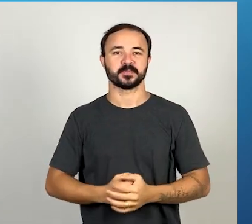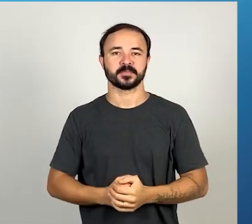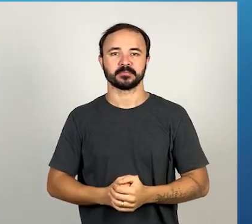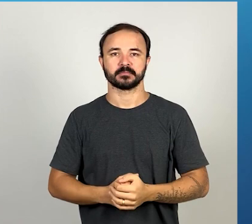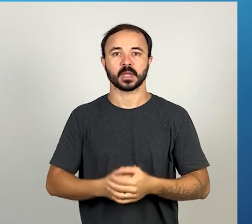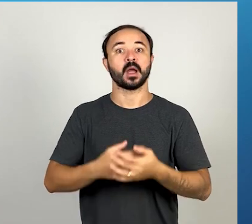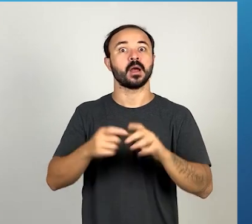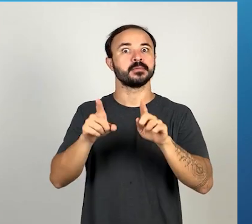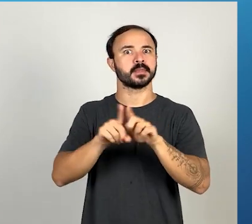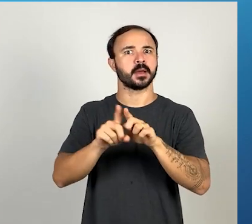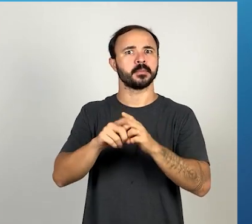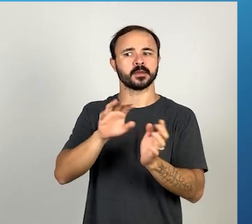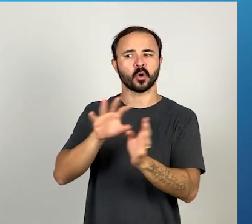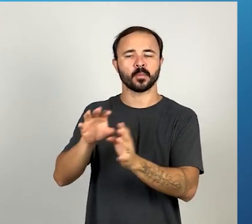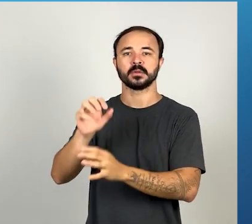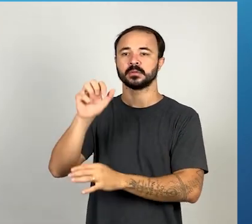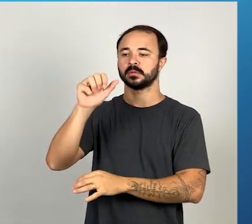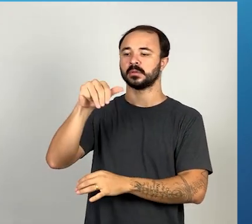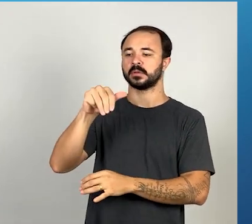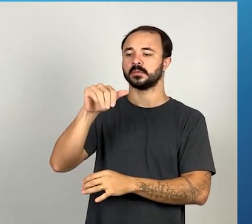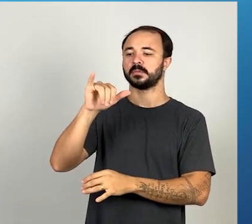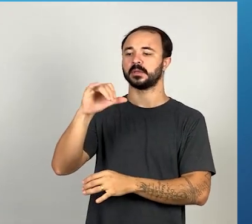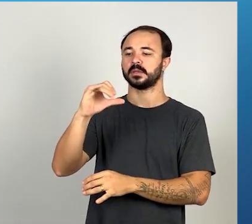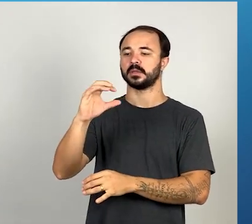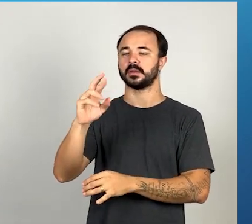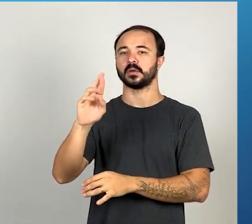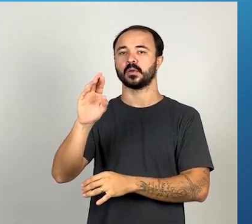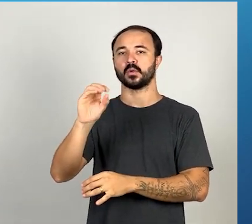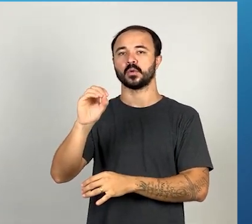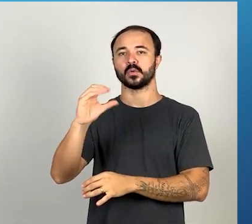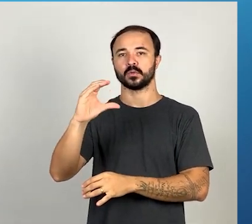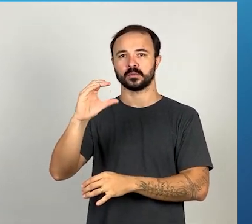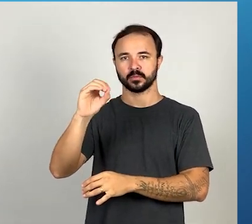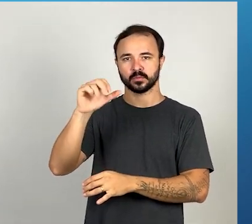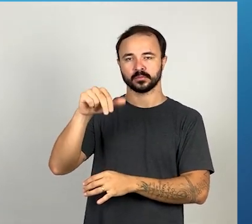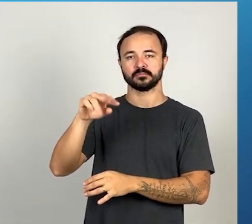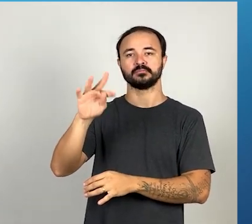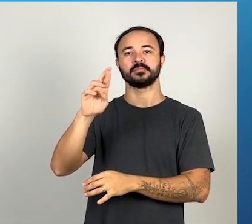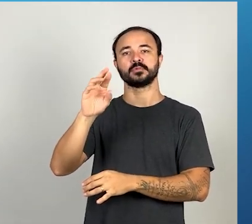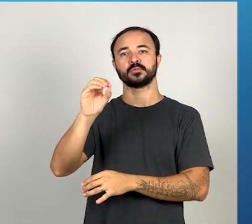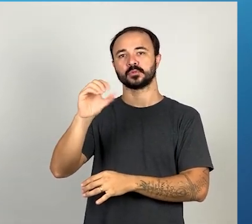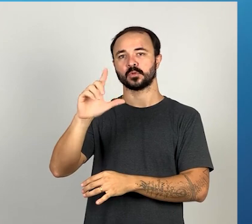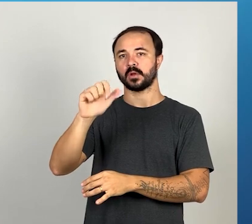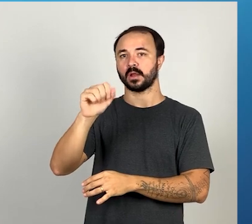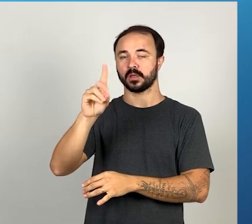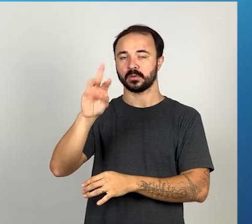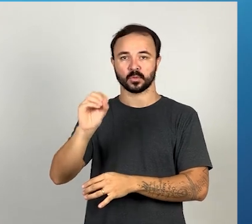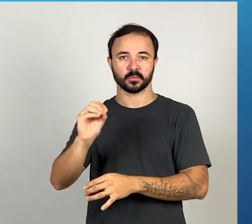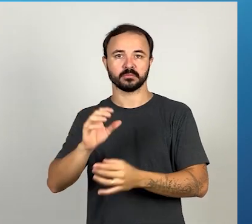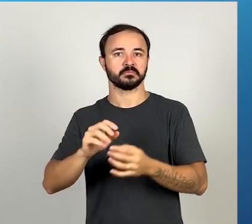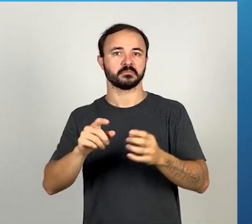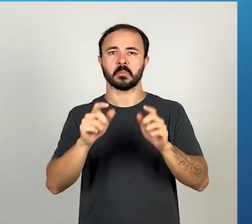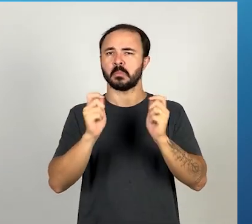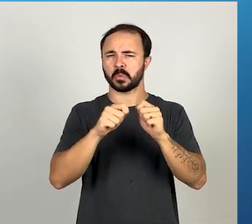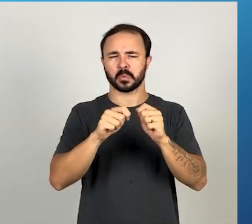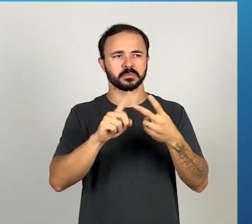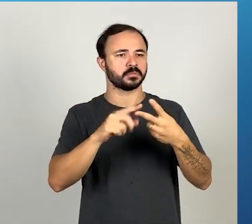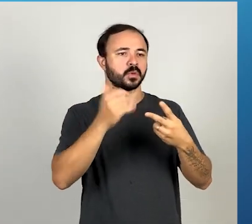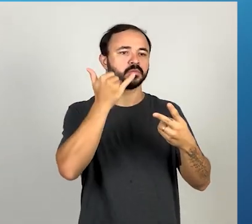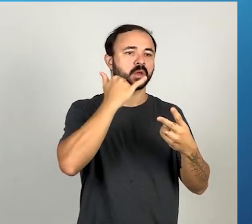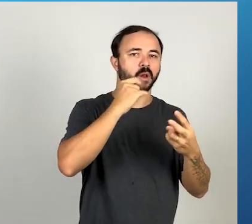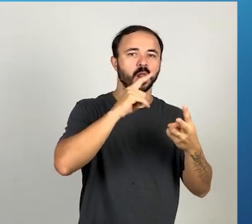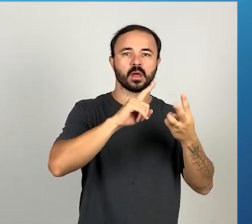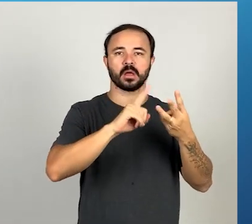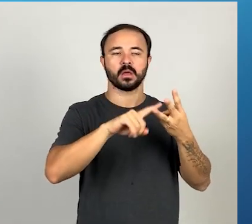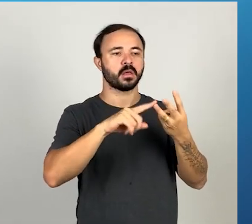microcontroladores, como já mencionei, nós temos os processadores. Todo computador, seja um celular, um computador de mesa, um